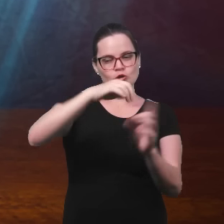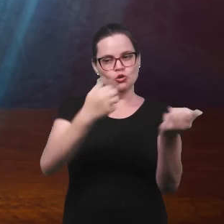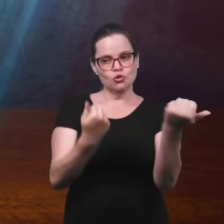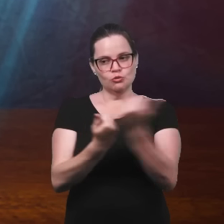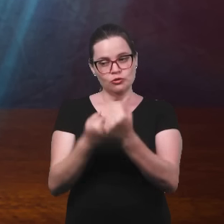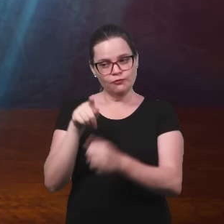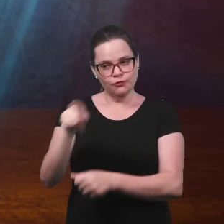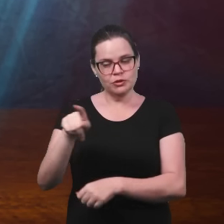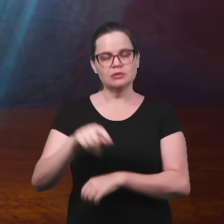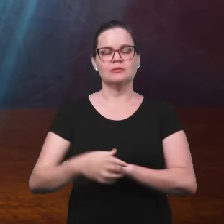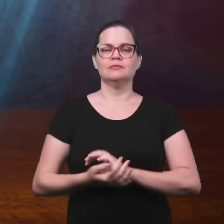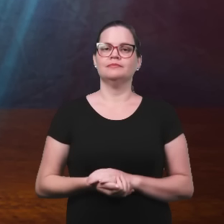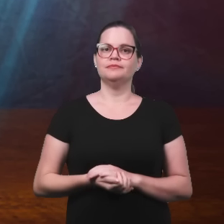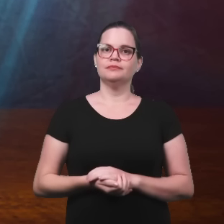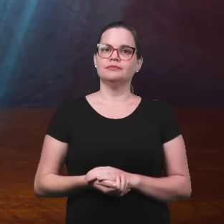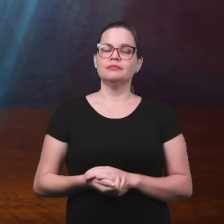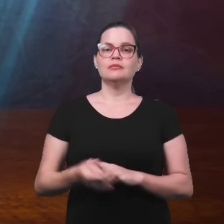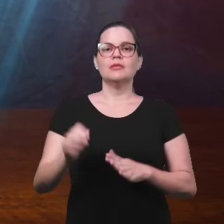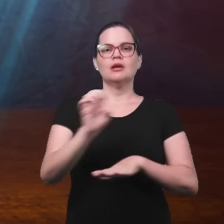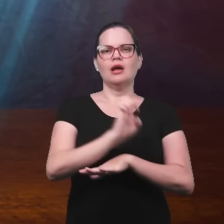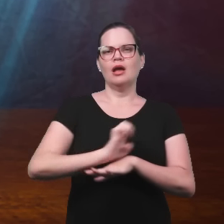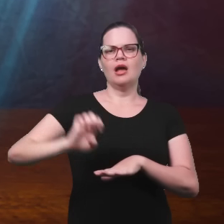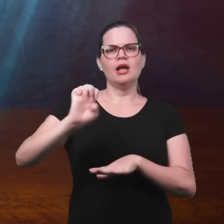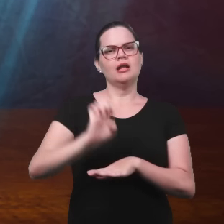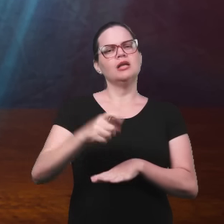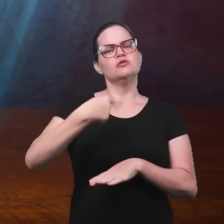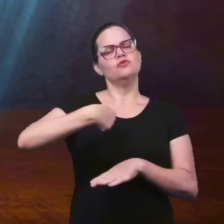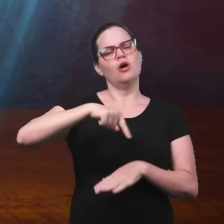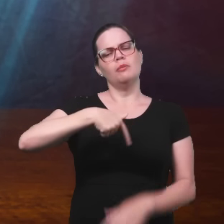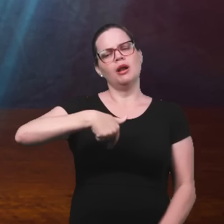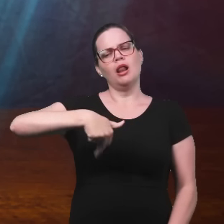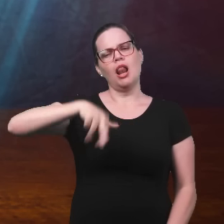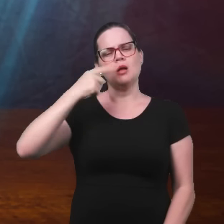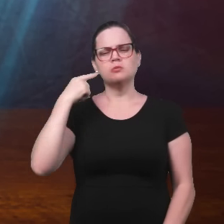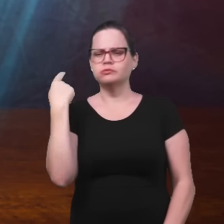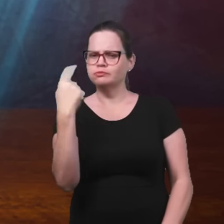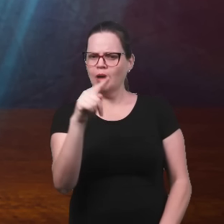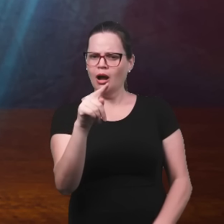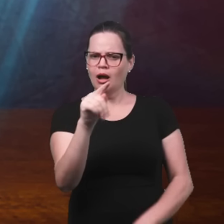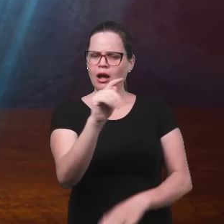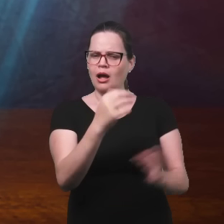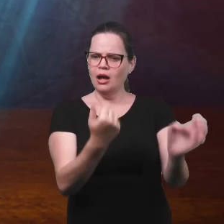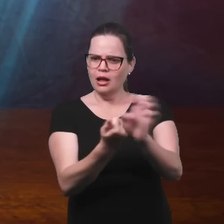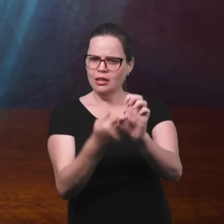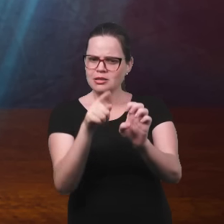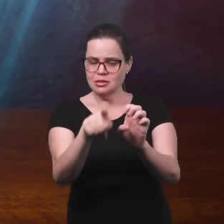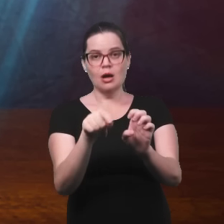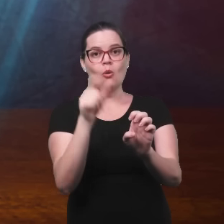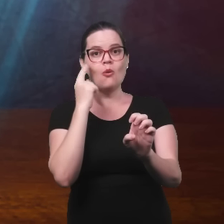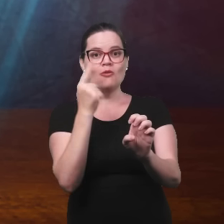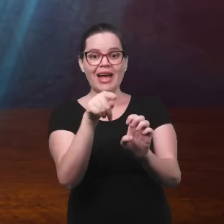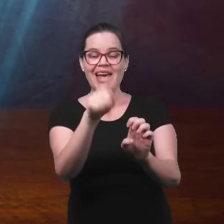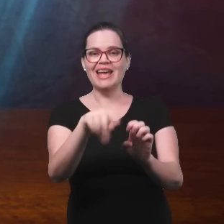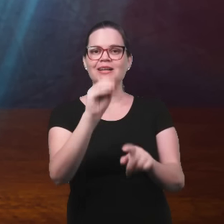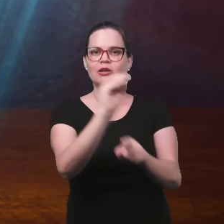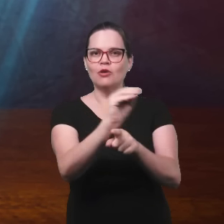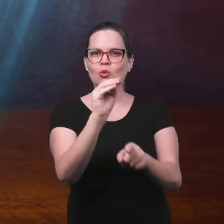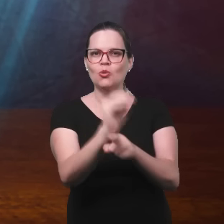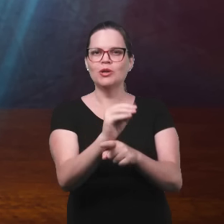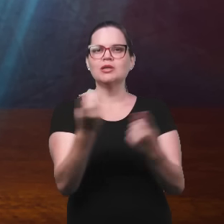Partiu, pois, Elias dali e achou Eliseu, filho de Zafate, que andava lavrando com